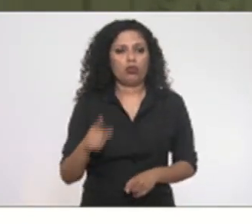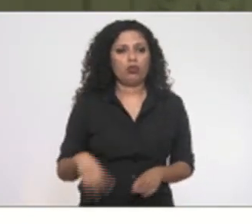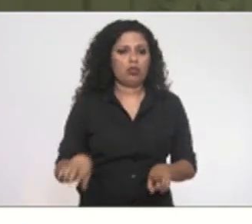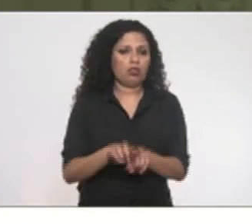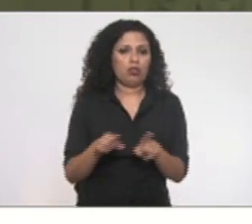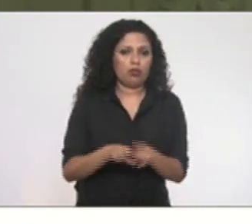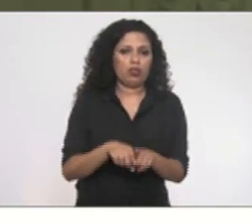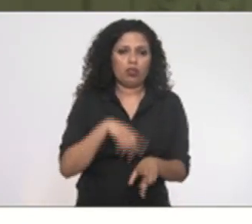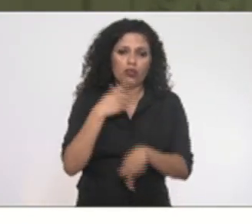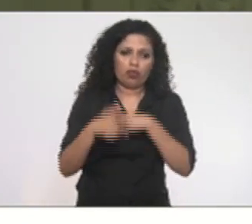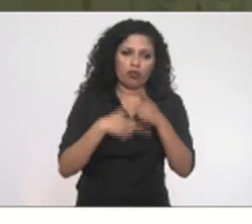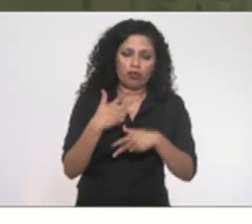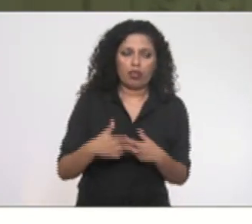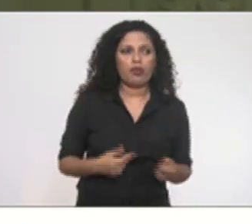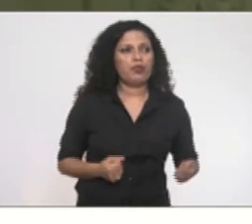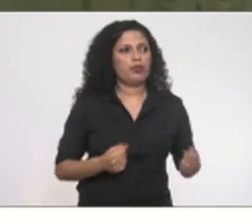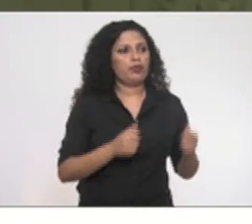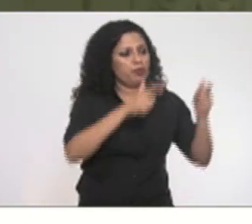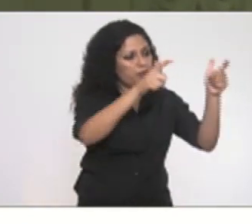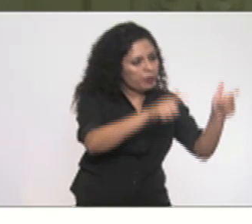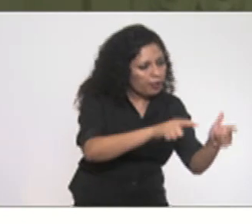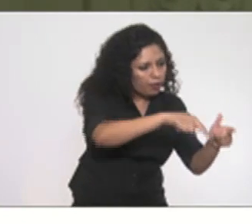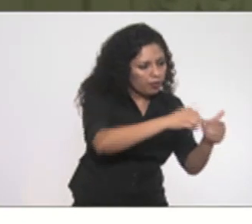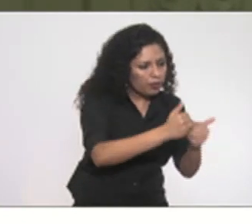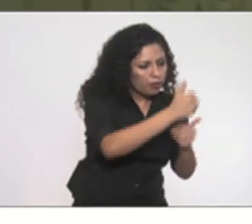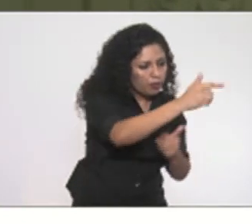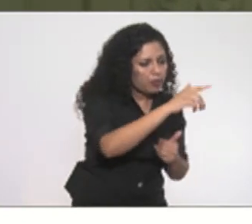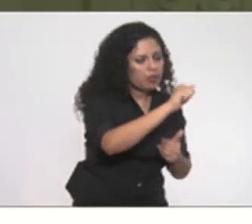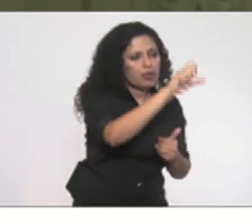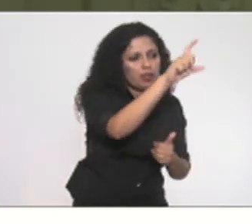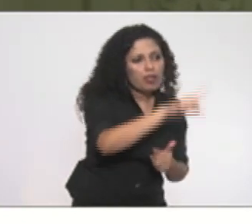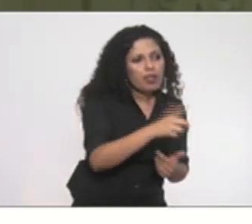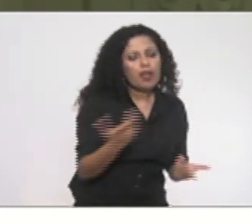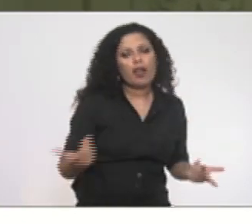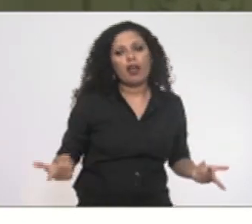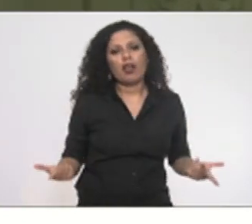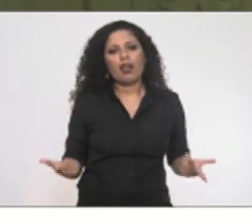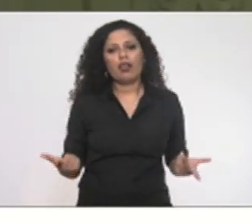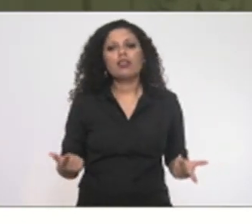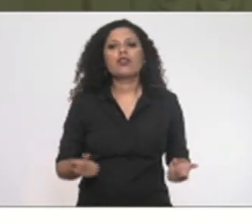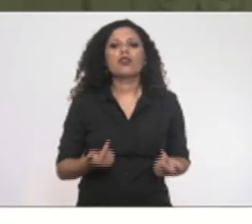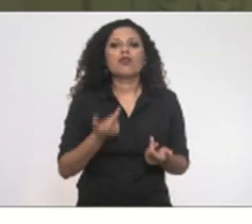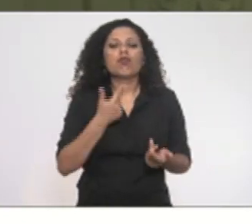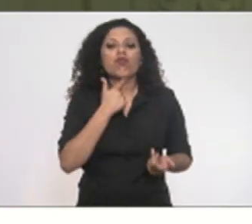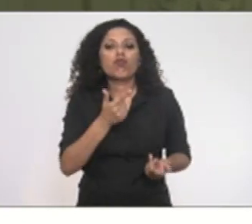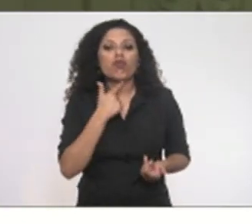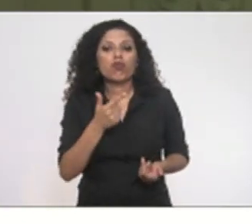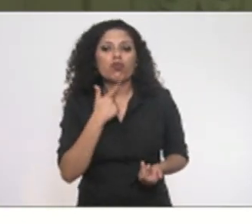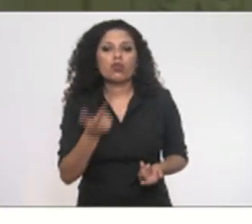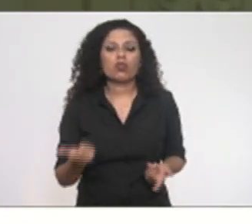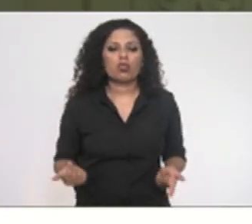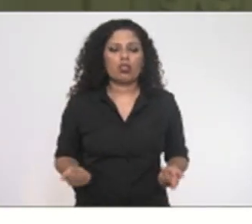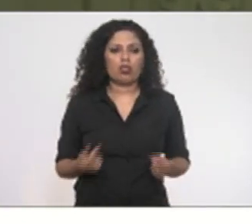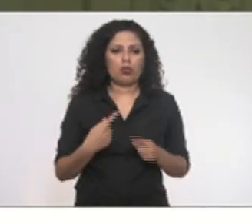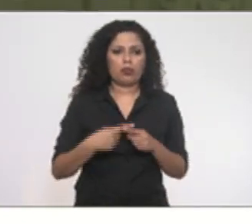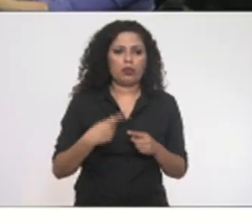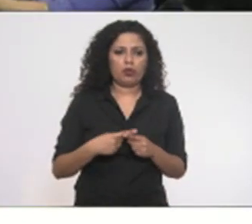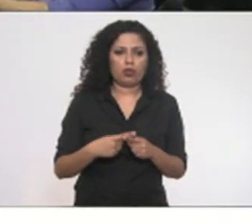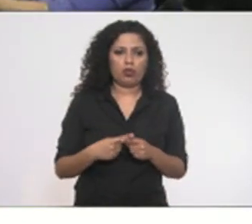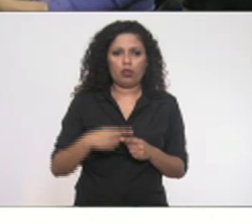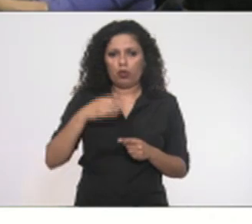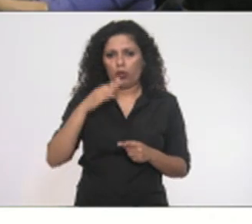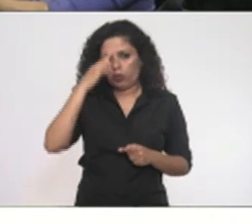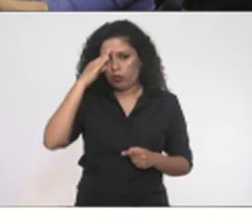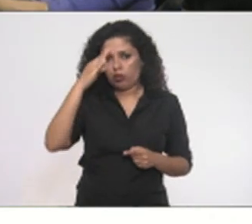vamos colocar um novo ponto de entrega aqui, e determinava, o diretor que está lá é funcionário da Petrobras, ele não argumentava Mas muito. O domínio dos gasodutos continua